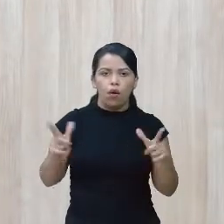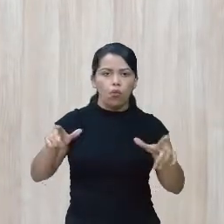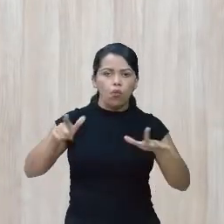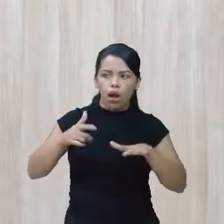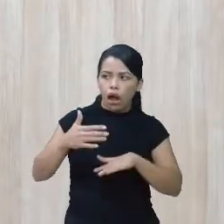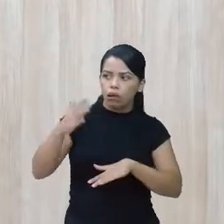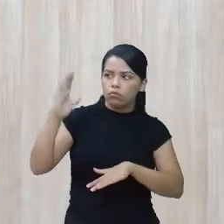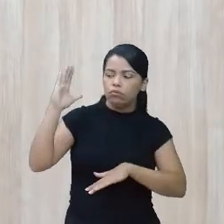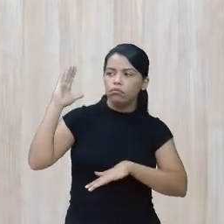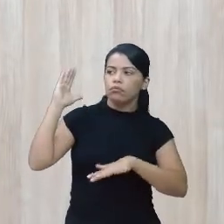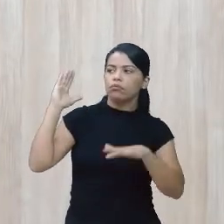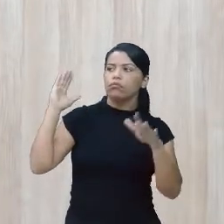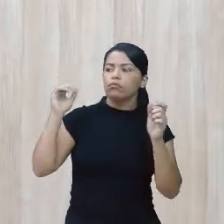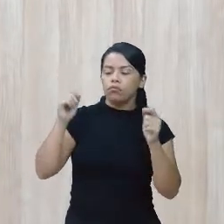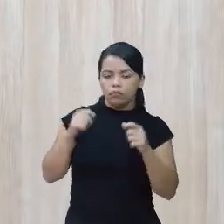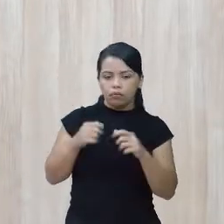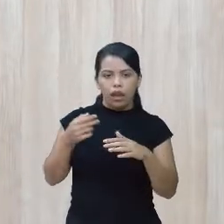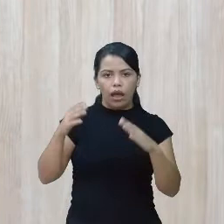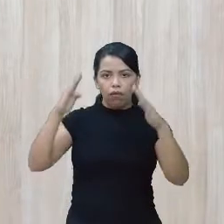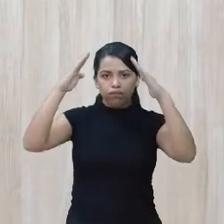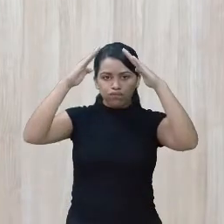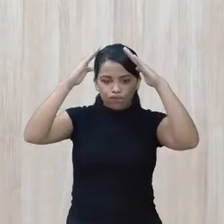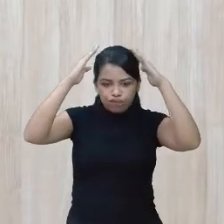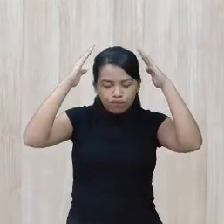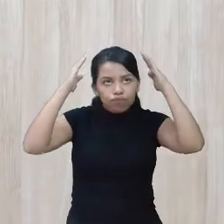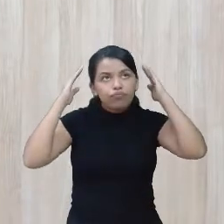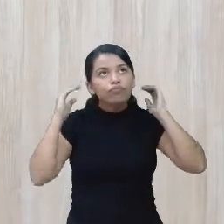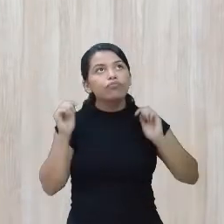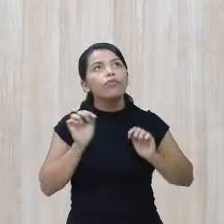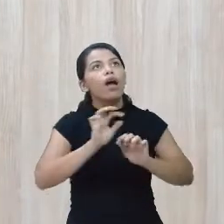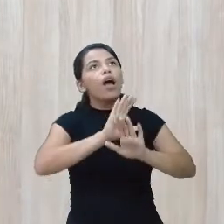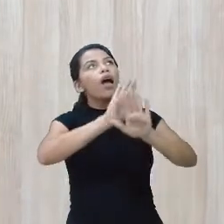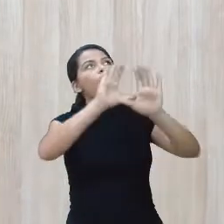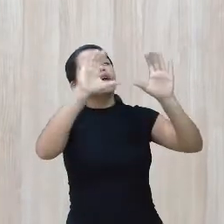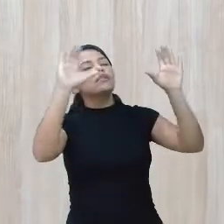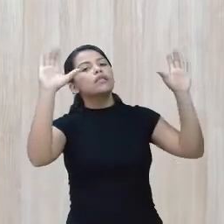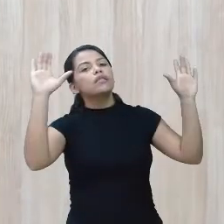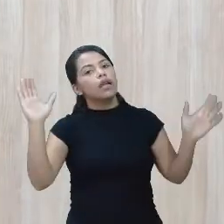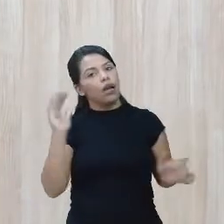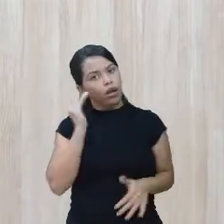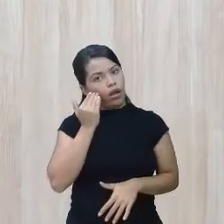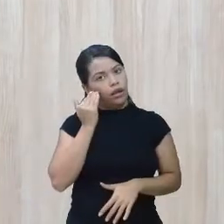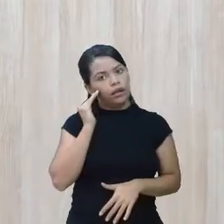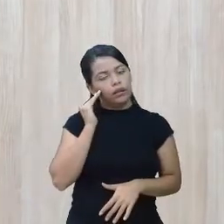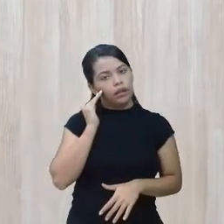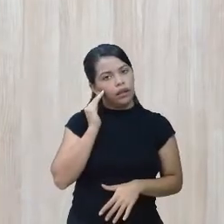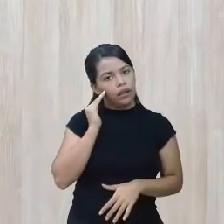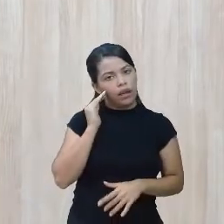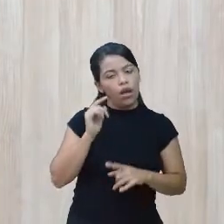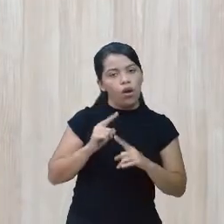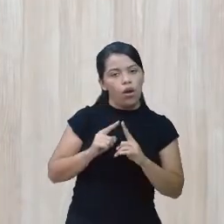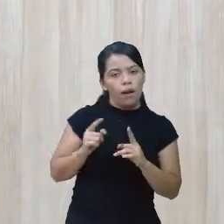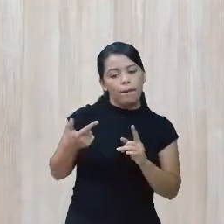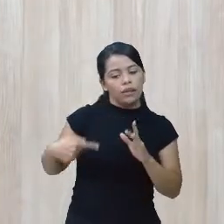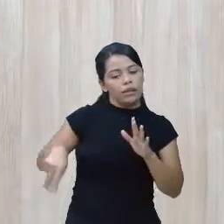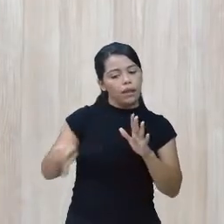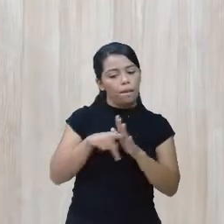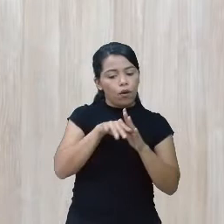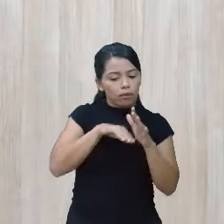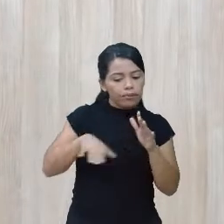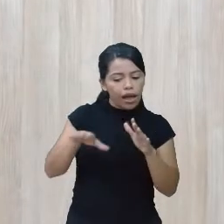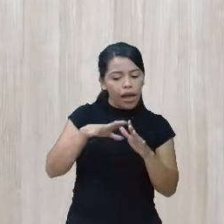do ponto de vista geográfico ou do ponto de vista artístico, visual. A paisagem sonora